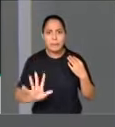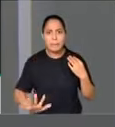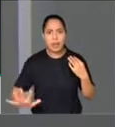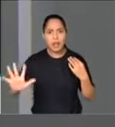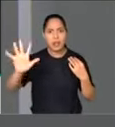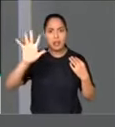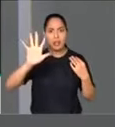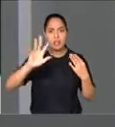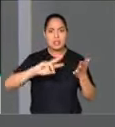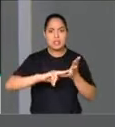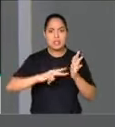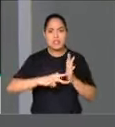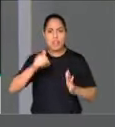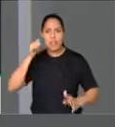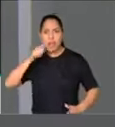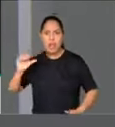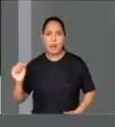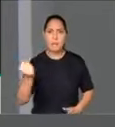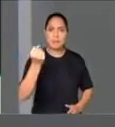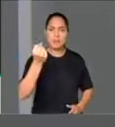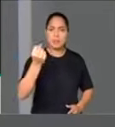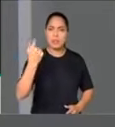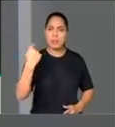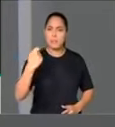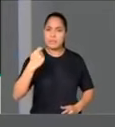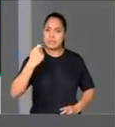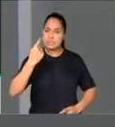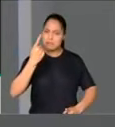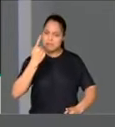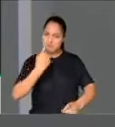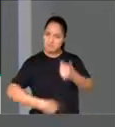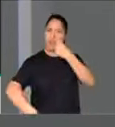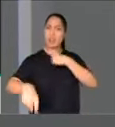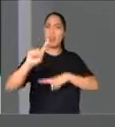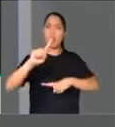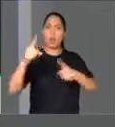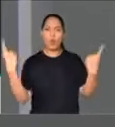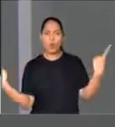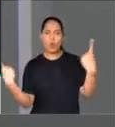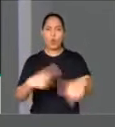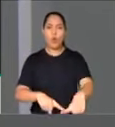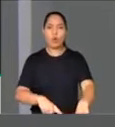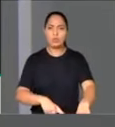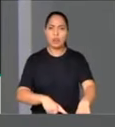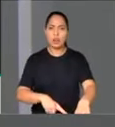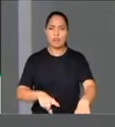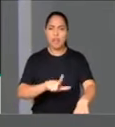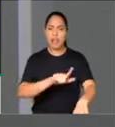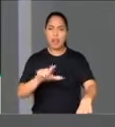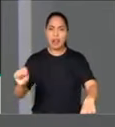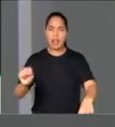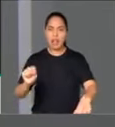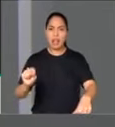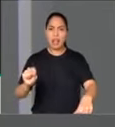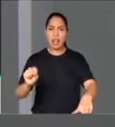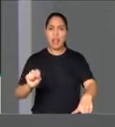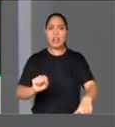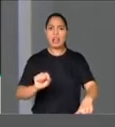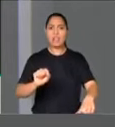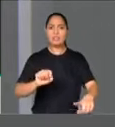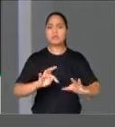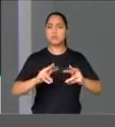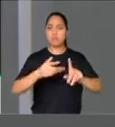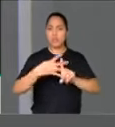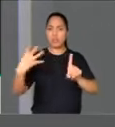para mim, é caminho de revolução e precisa ser profundamente anti-LGBTfóbico e antirracista numa sociedade